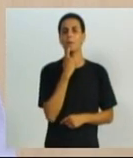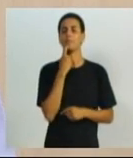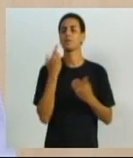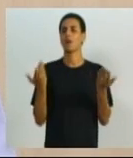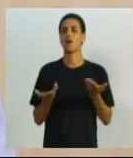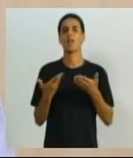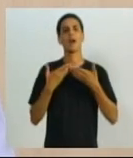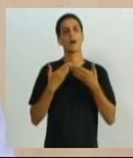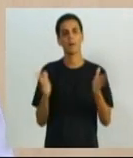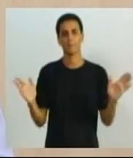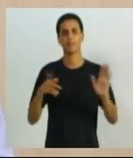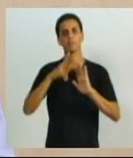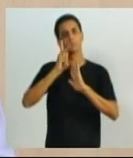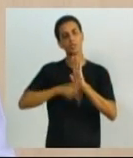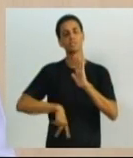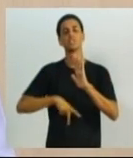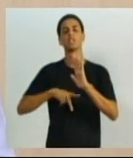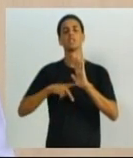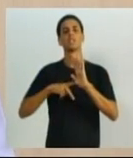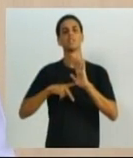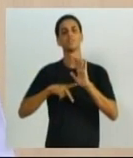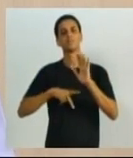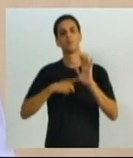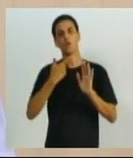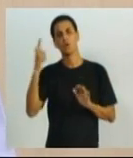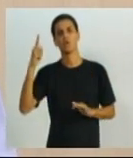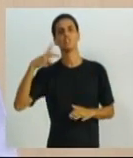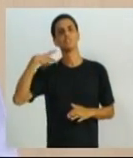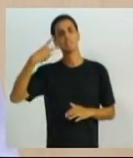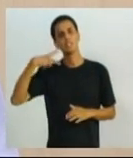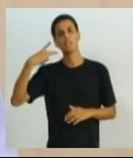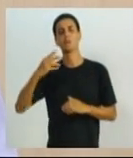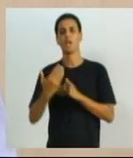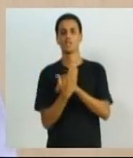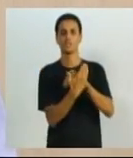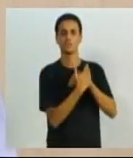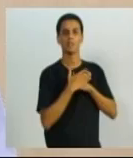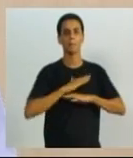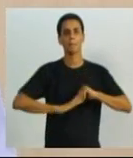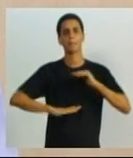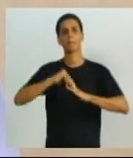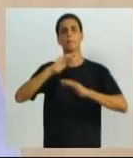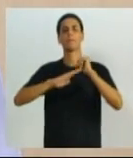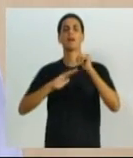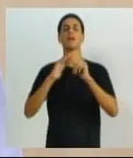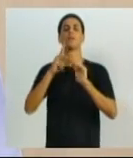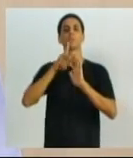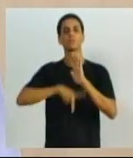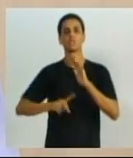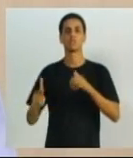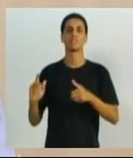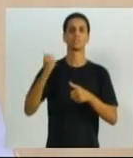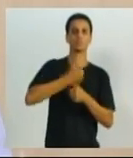aberto para a possibilidade dos demais vereadores nos ajudar a construir o substitutivo,